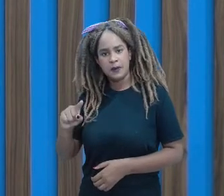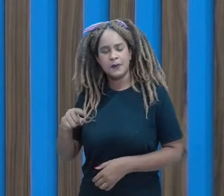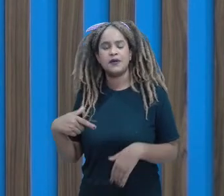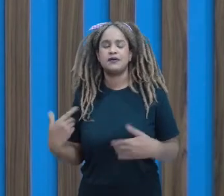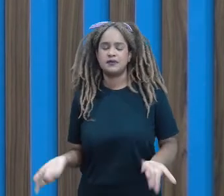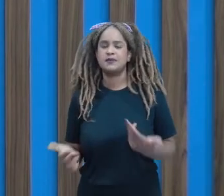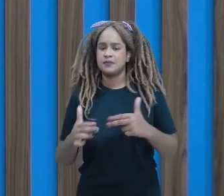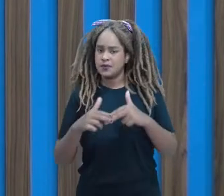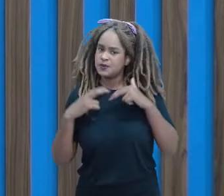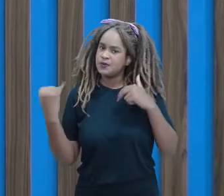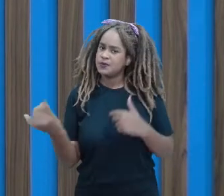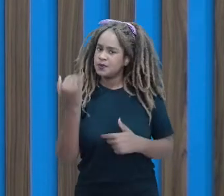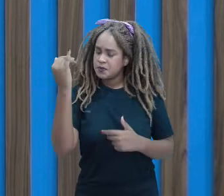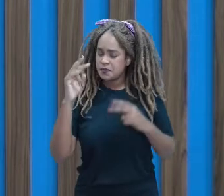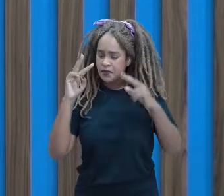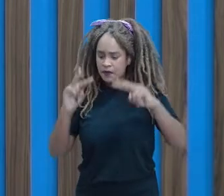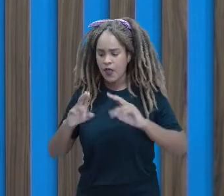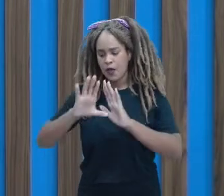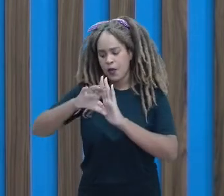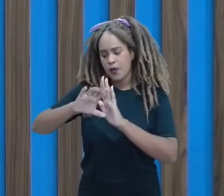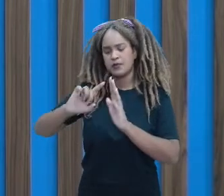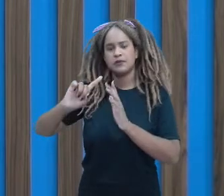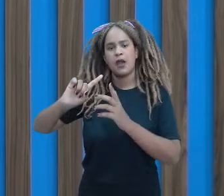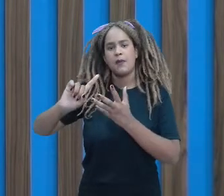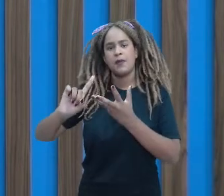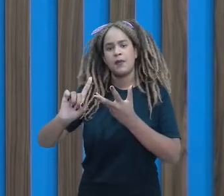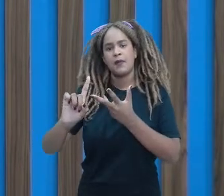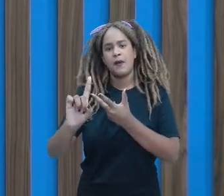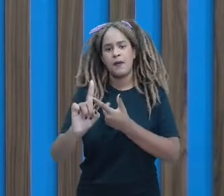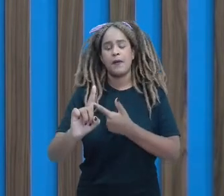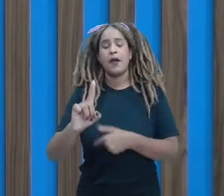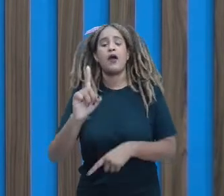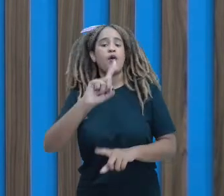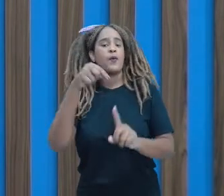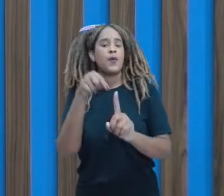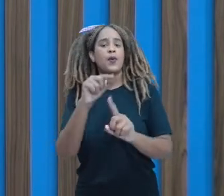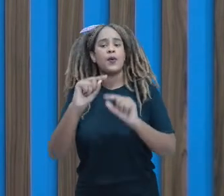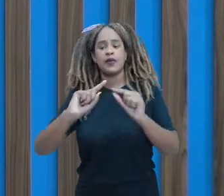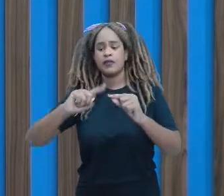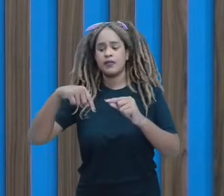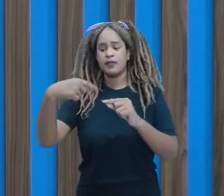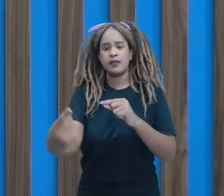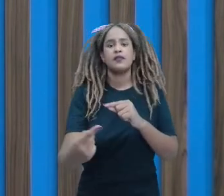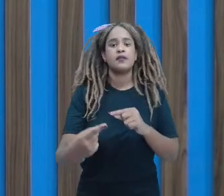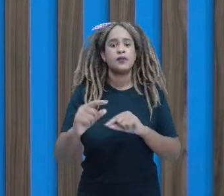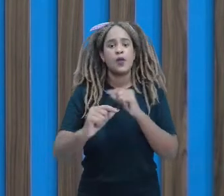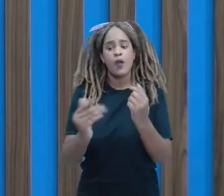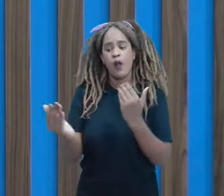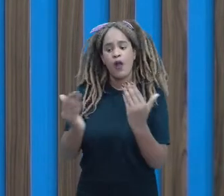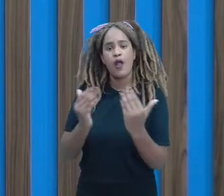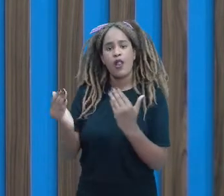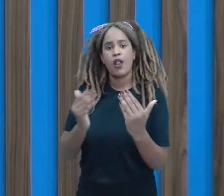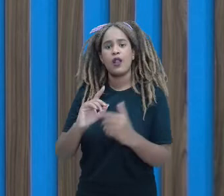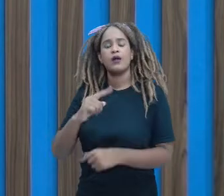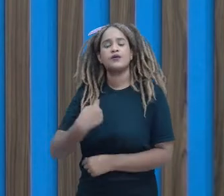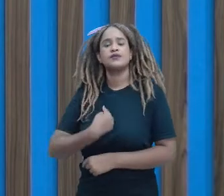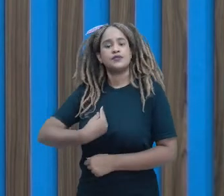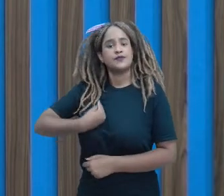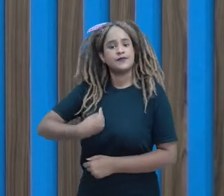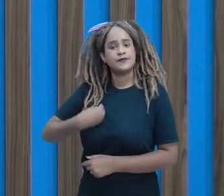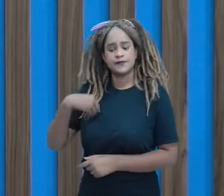dar uma olhadinha nesses conceitos que a professora está falando, para depois a gente fazer comparações com o nosso dia a